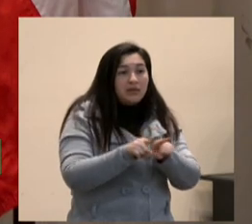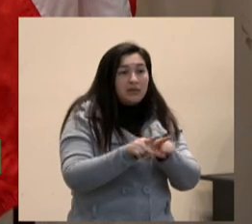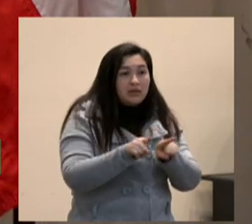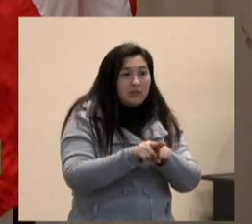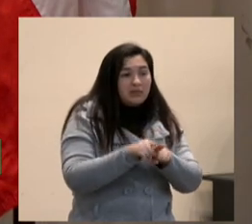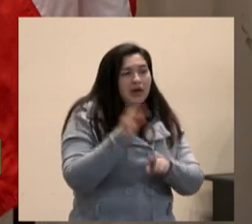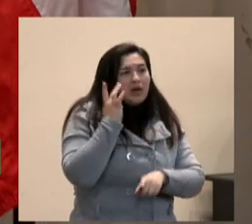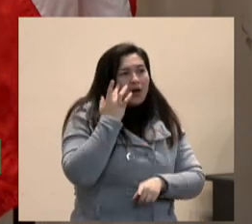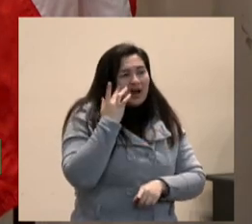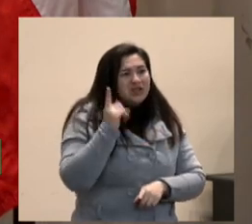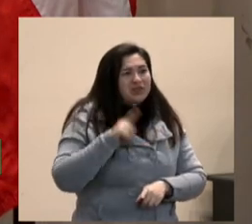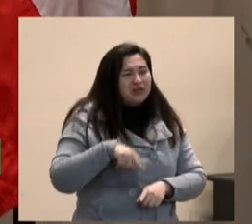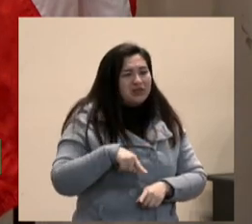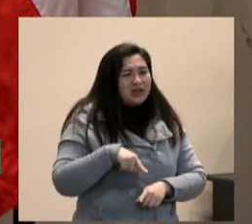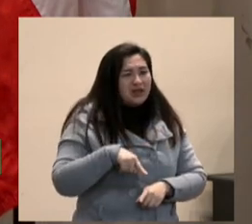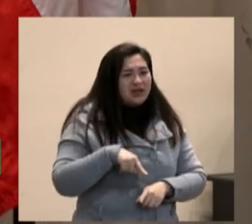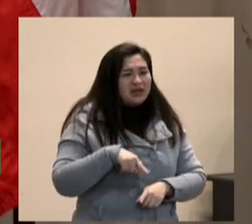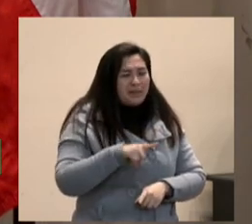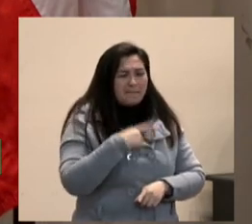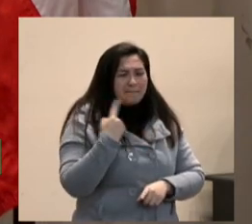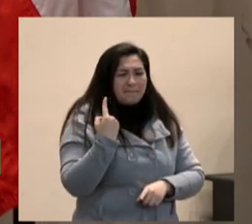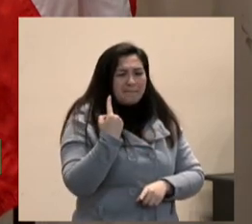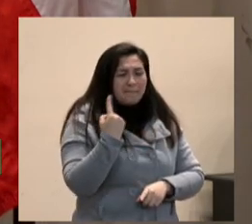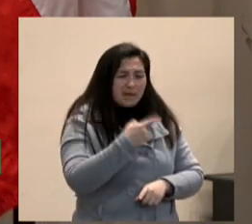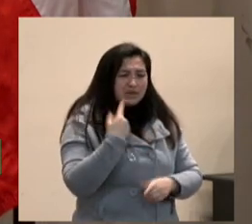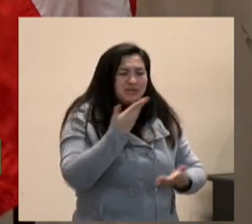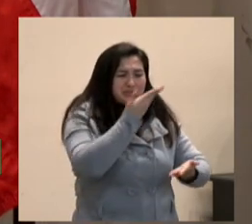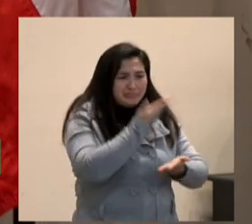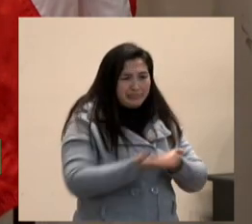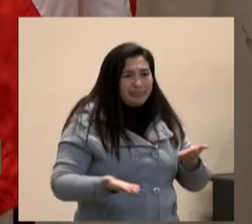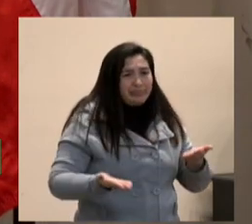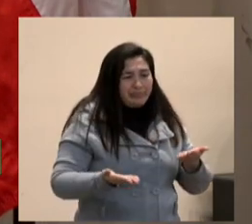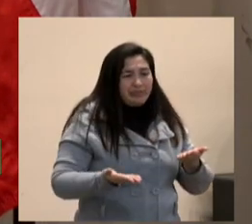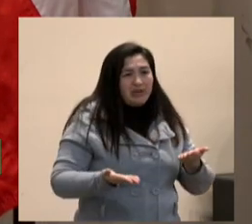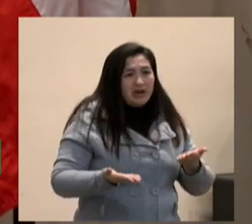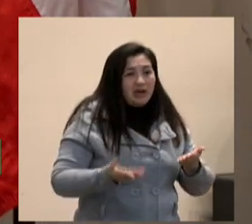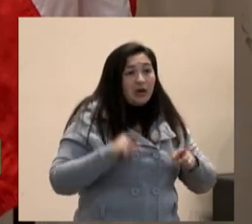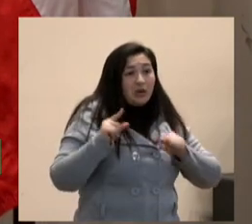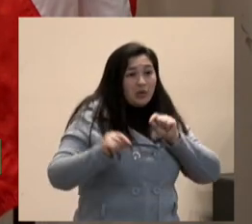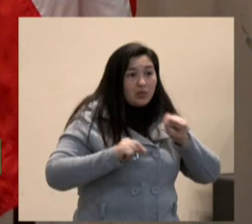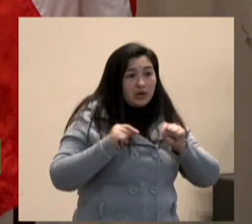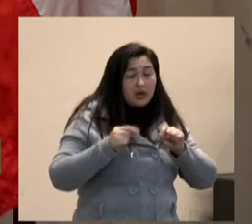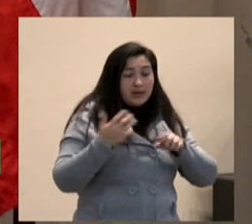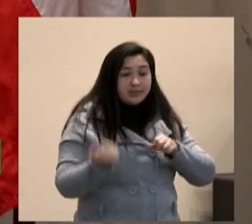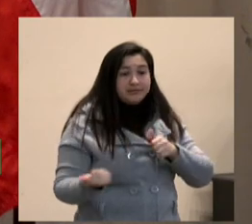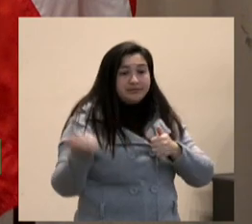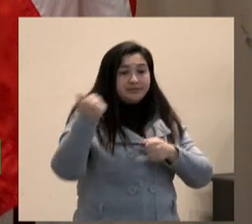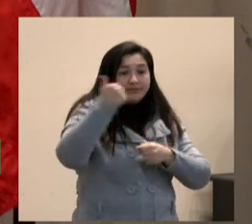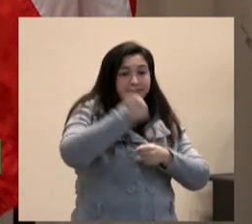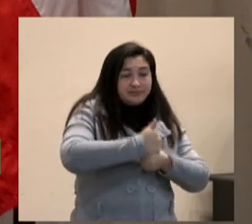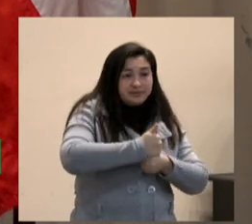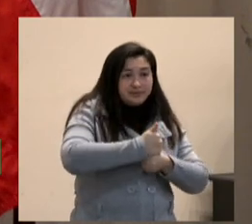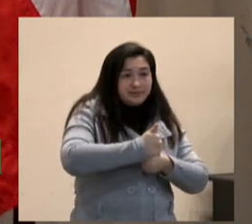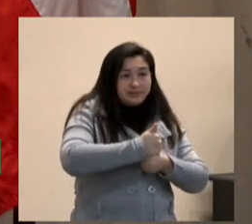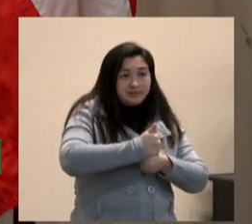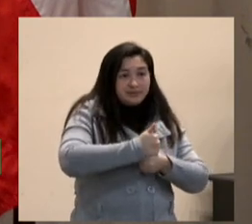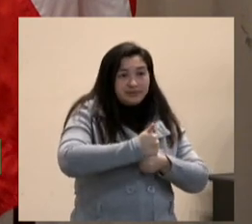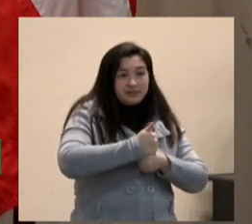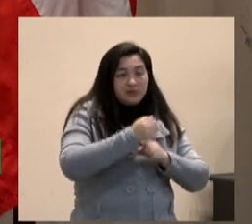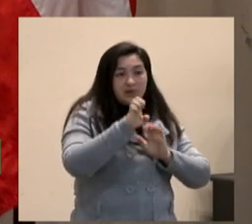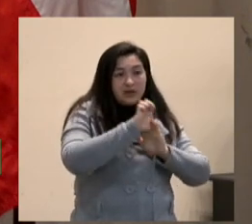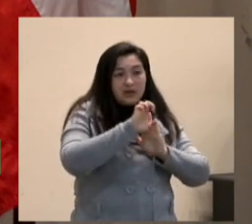que eu considero uma derrota da educação brasileira, que é a substituição da